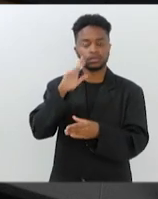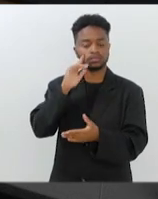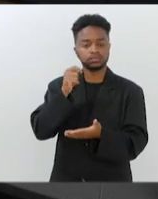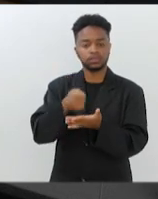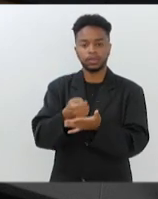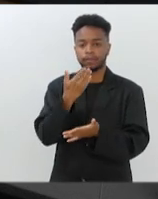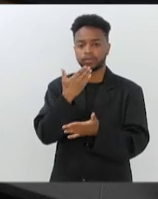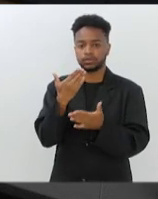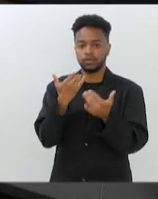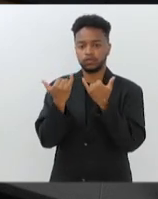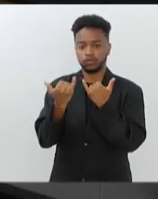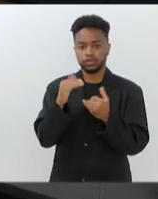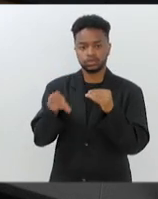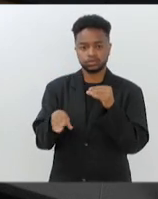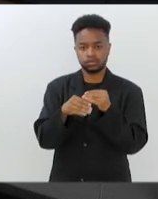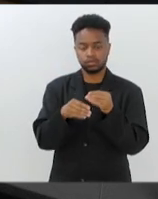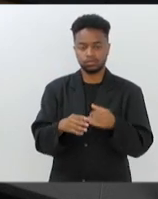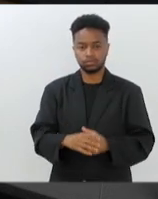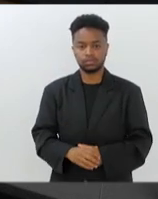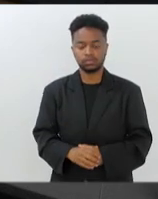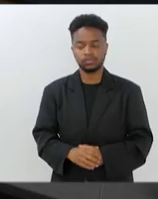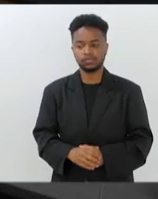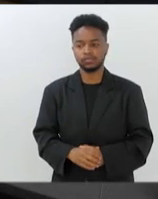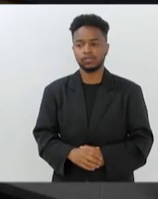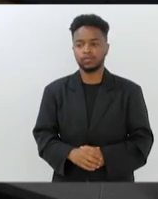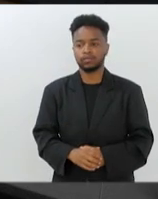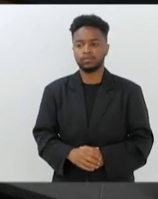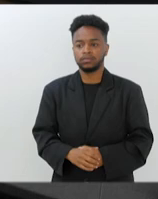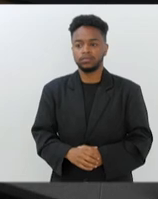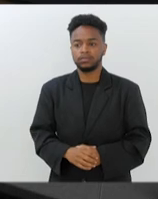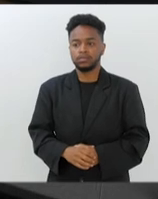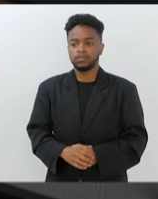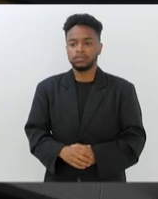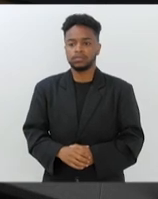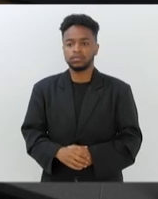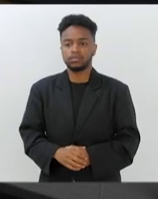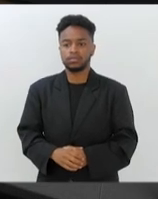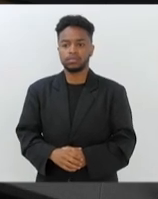de informações os seguintes